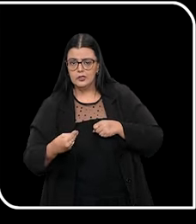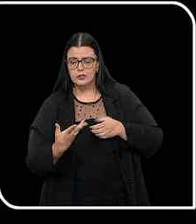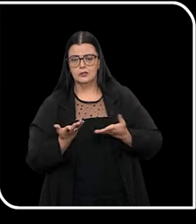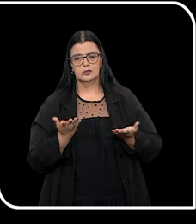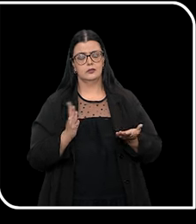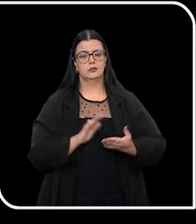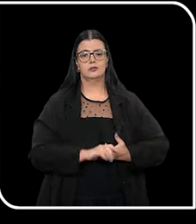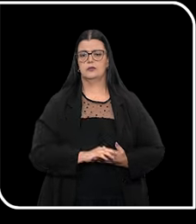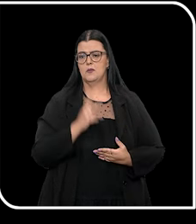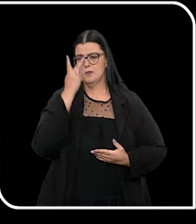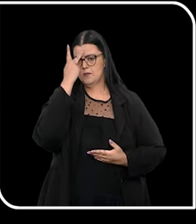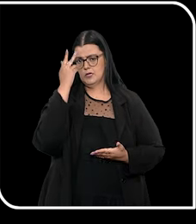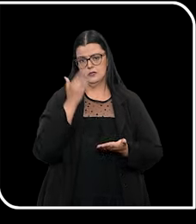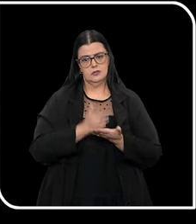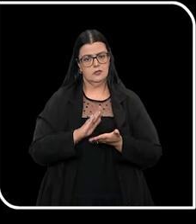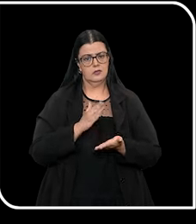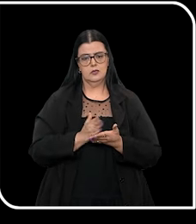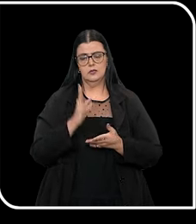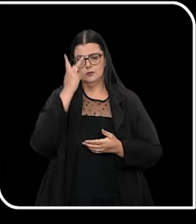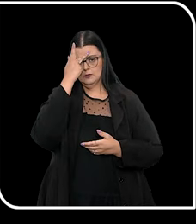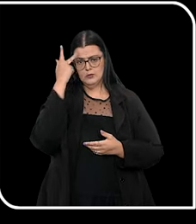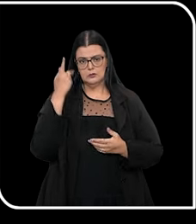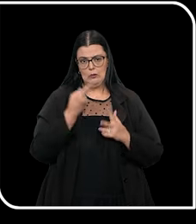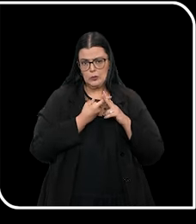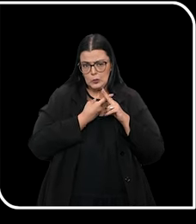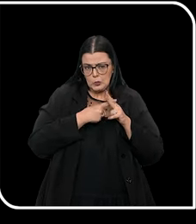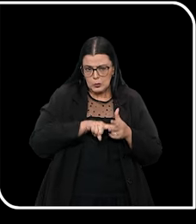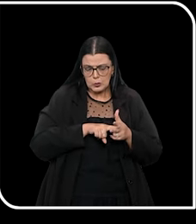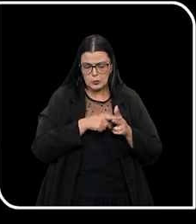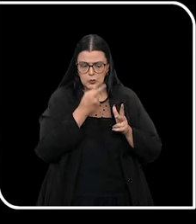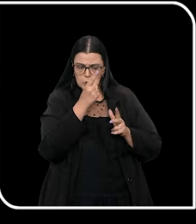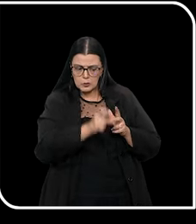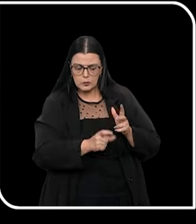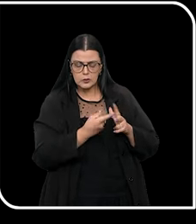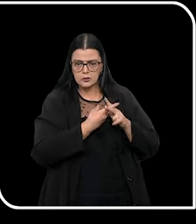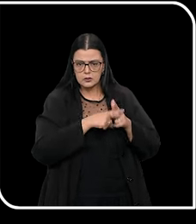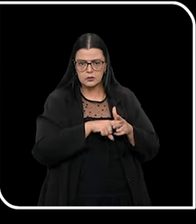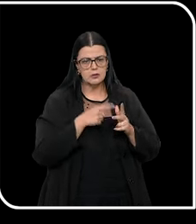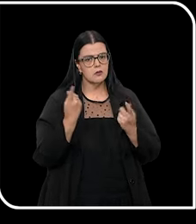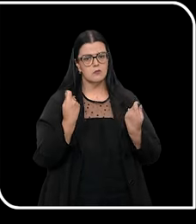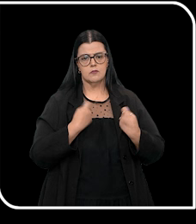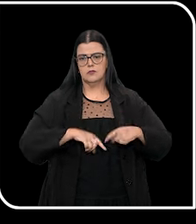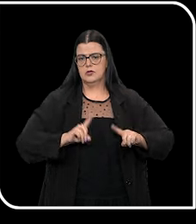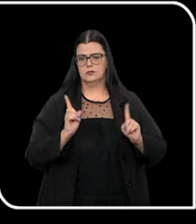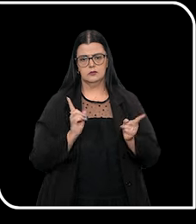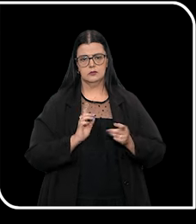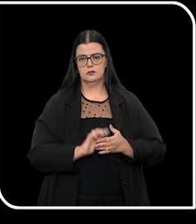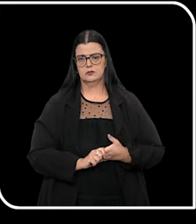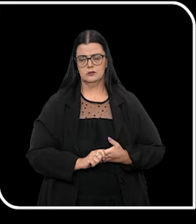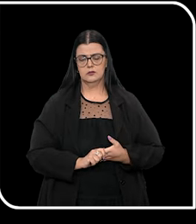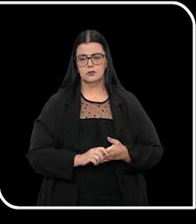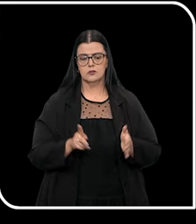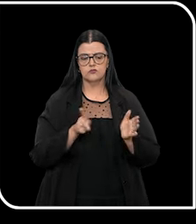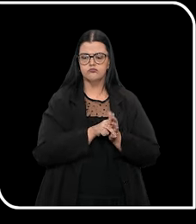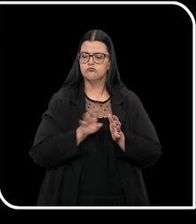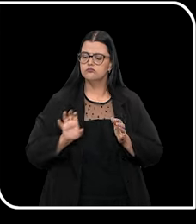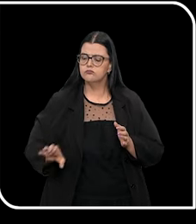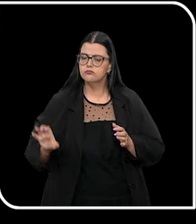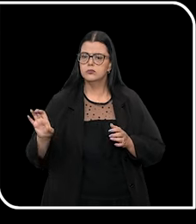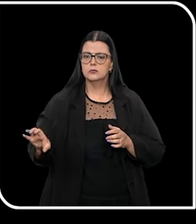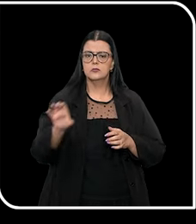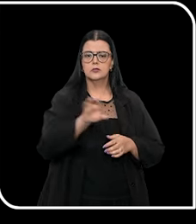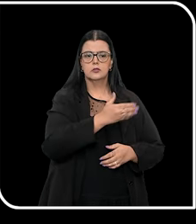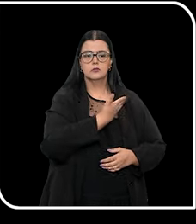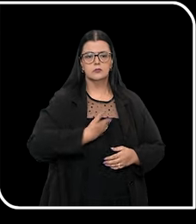uma uma pessoa com deficiência ela não precisa de conserto ela só precisa ser quem ela é e ocupar os